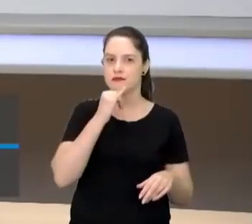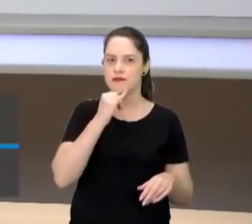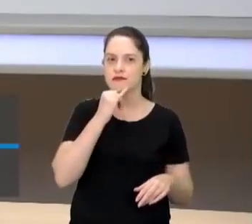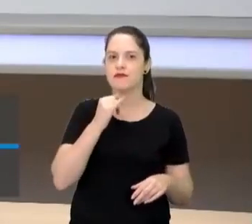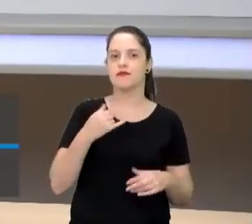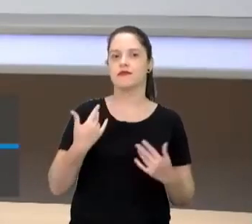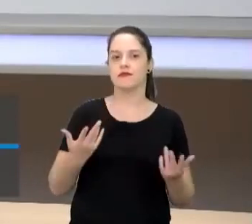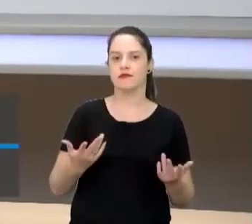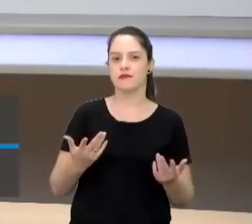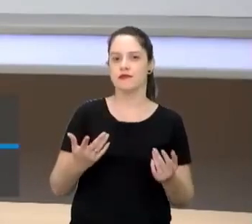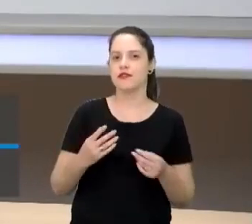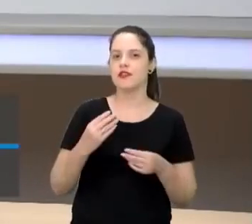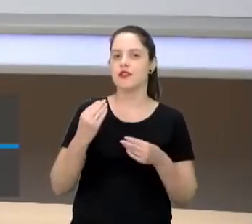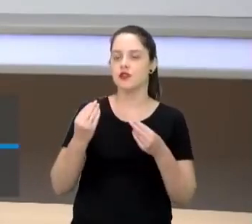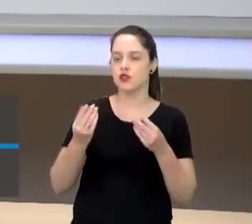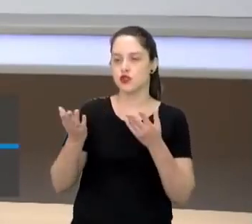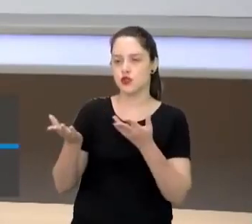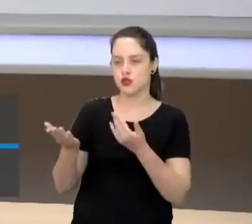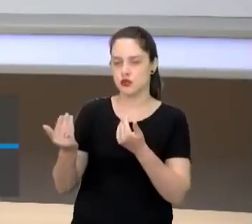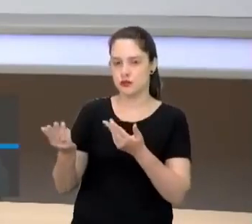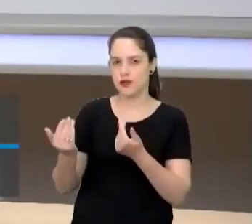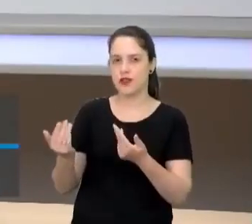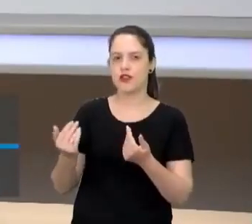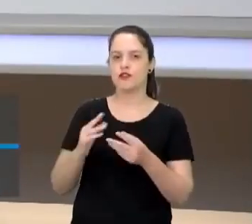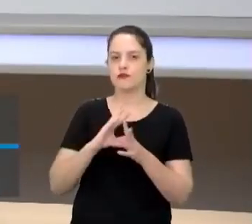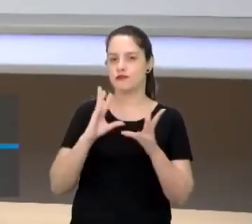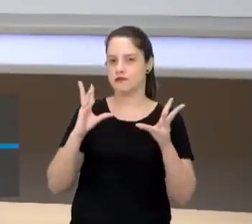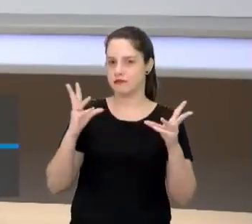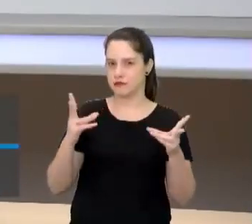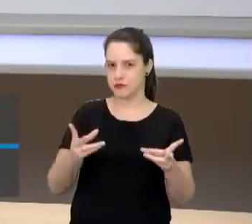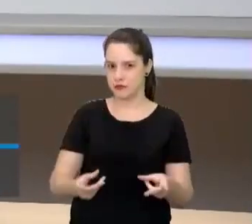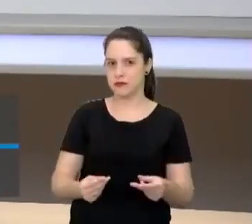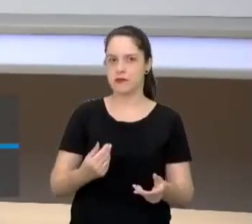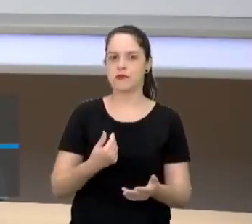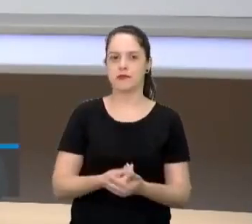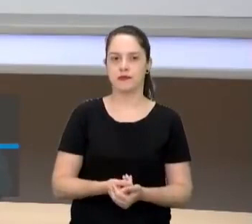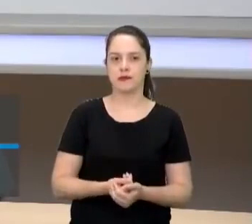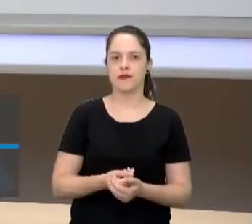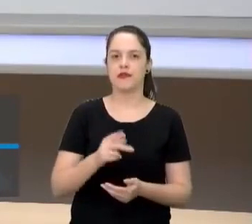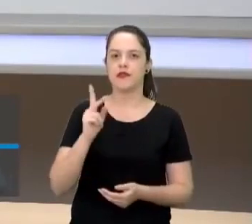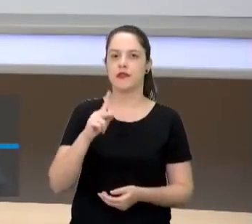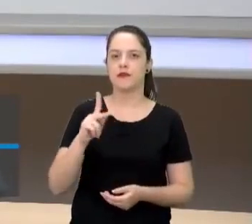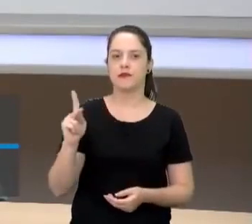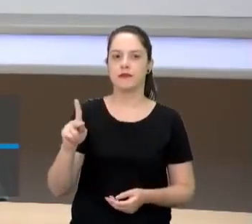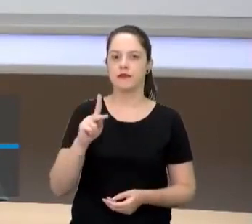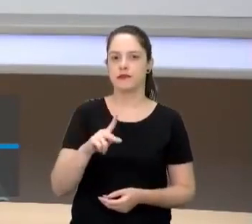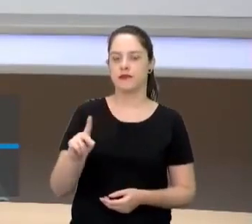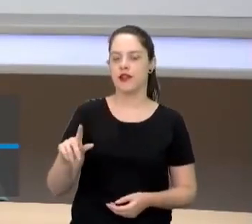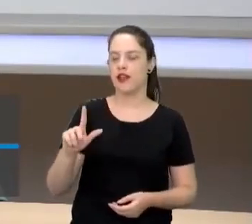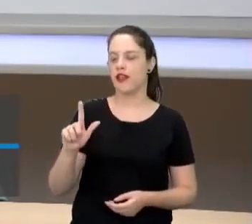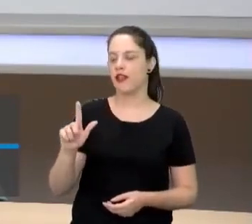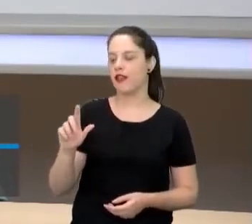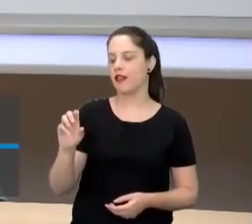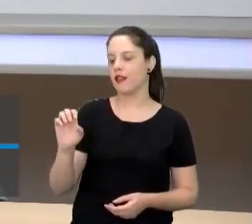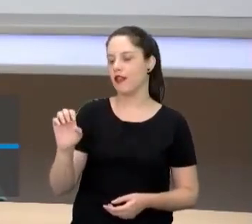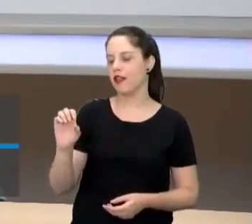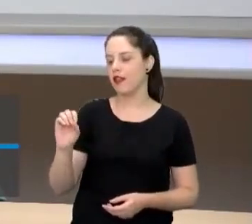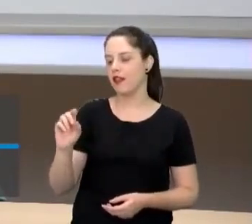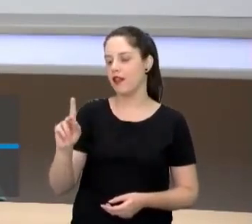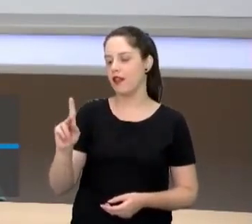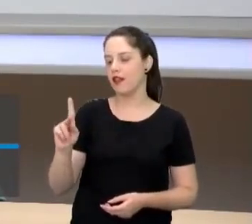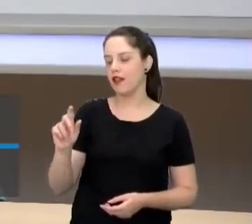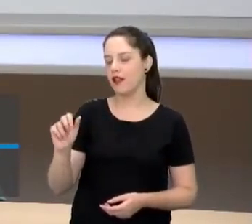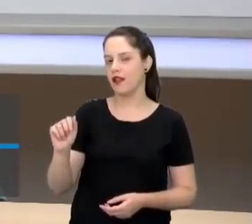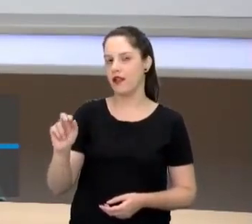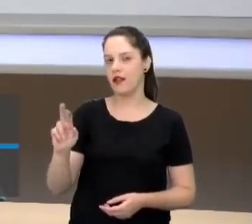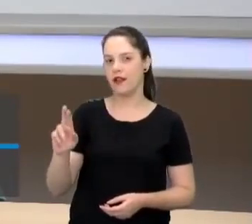letiva, clubes juvenis, grêmio estudantil, líder de turma. Professora Ana Paula diz uma possibilidade por meio